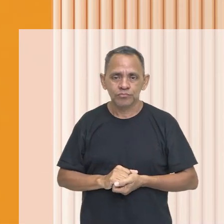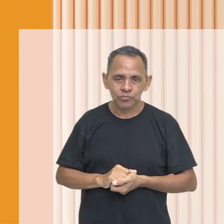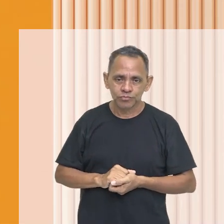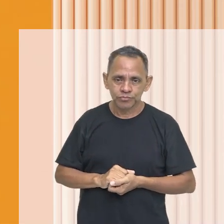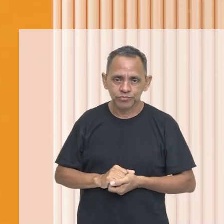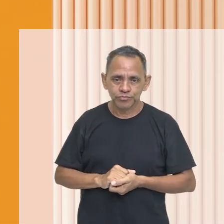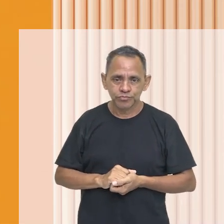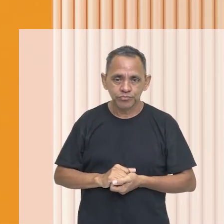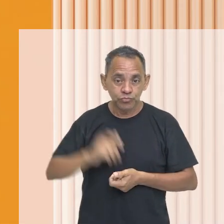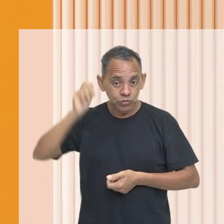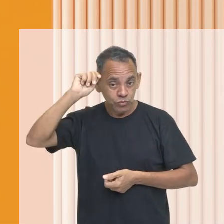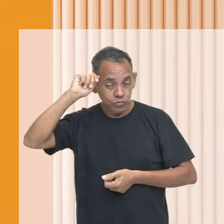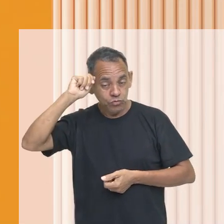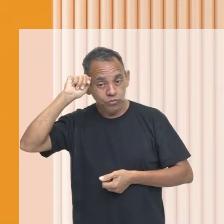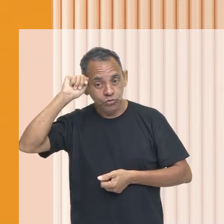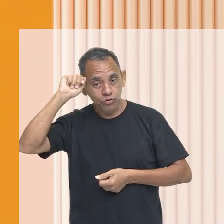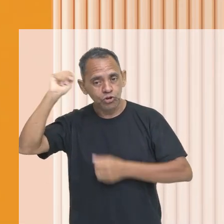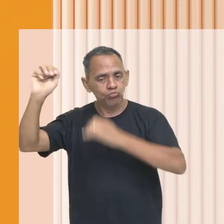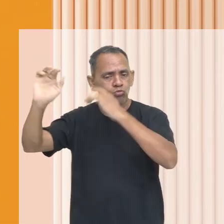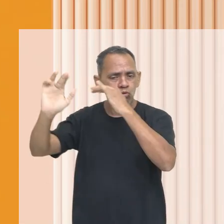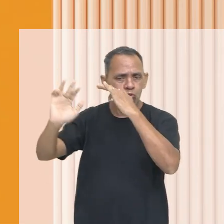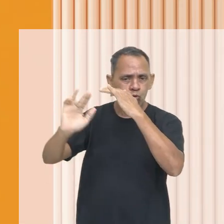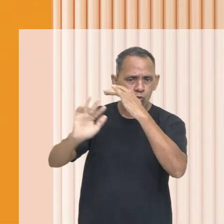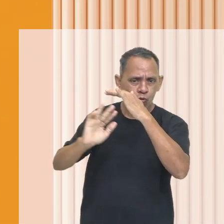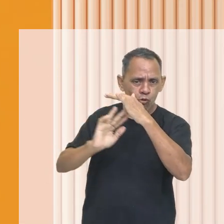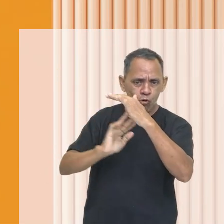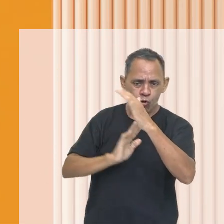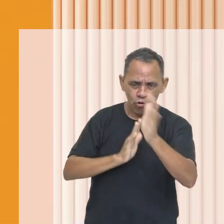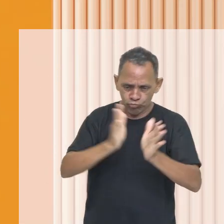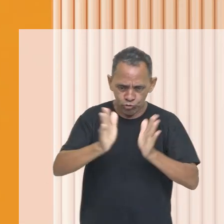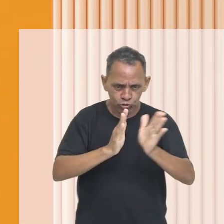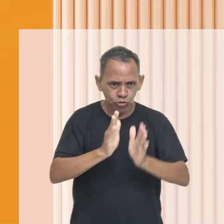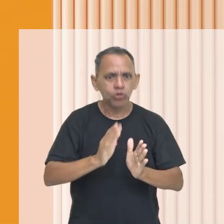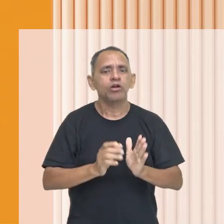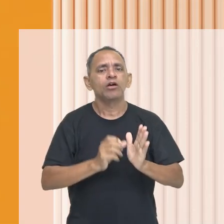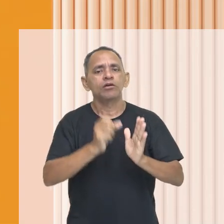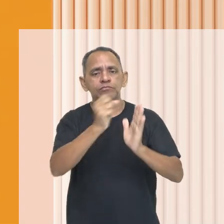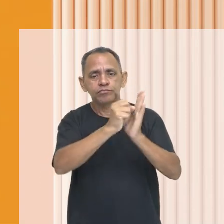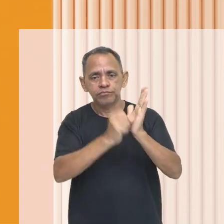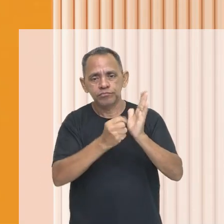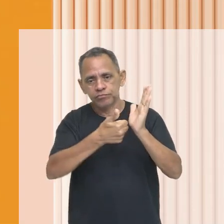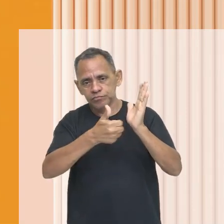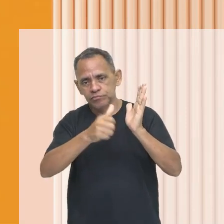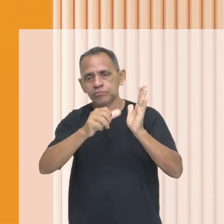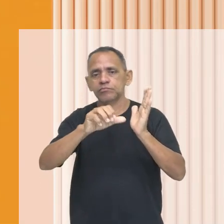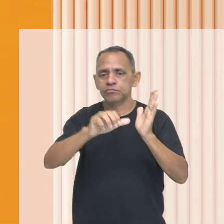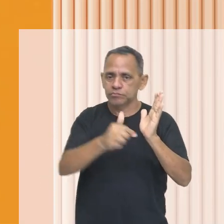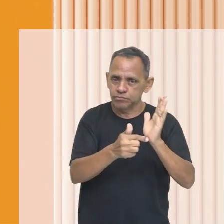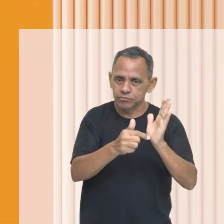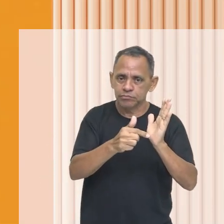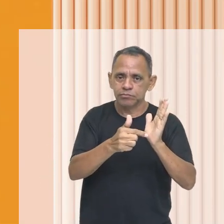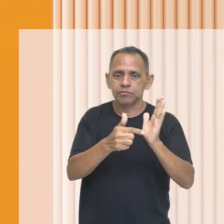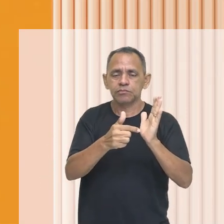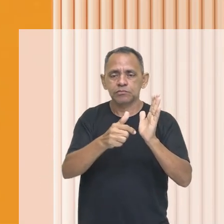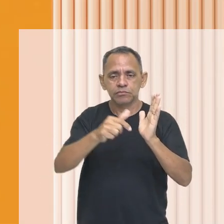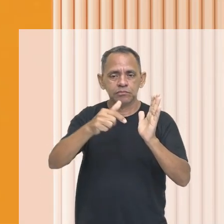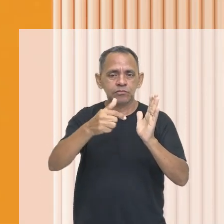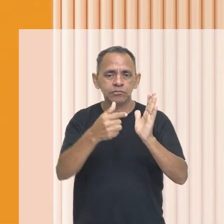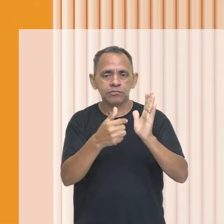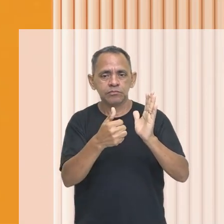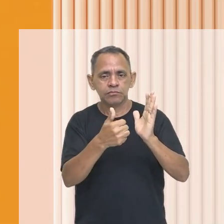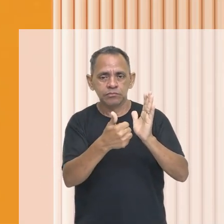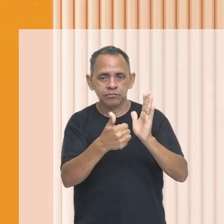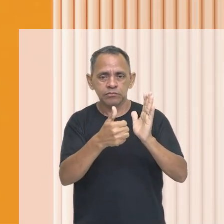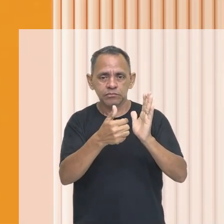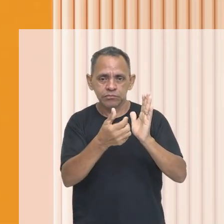remunerada. Estamos falando, né, entre o século XVI e final do século XVII. Infelizmente, né, você